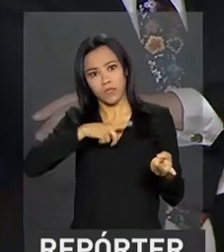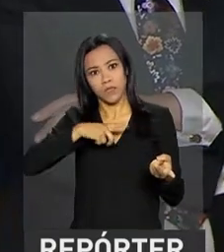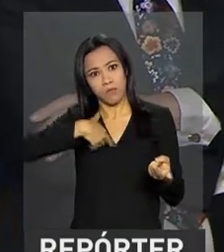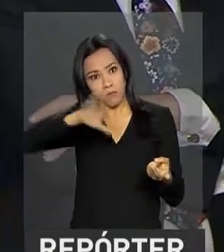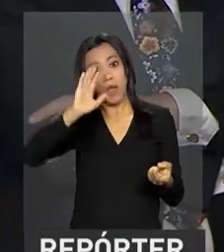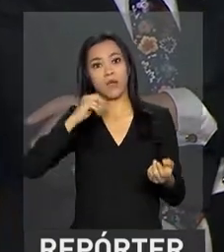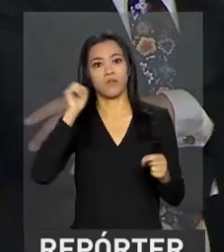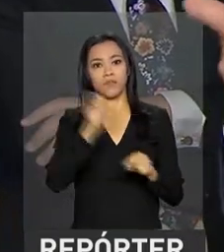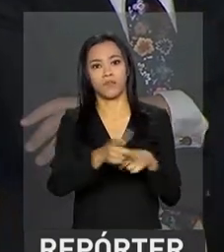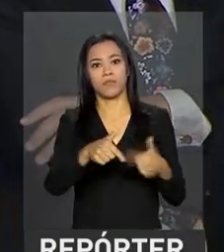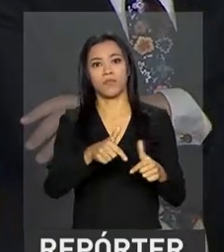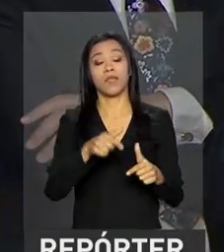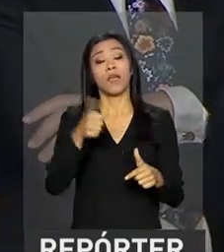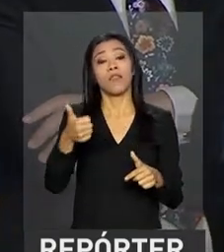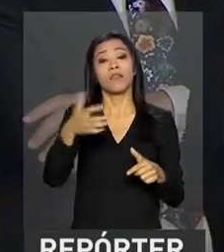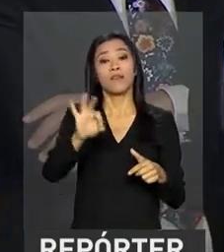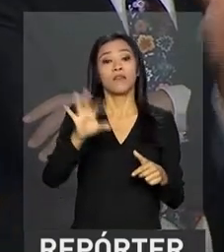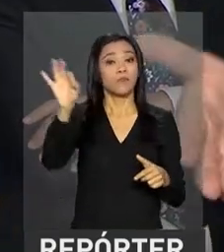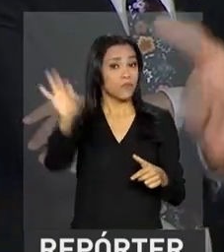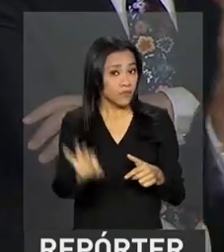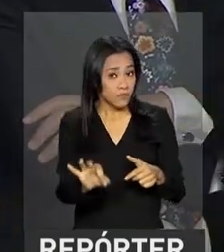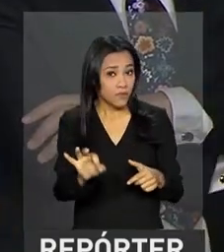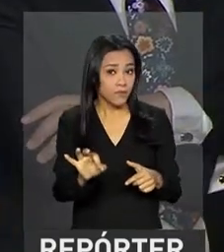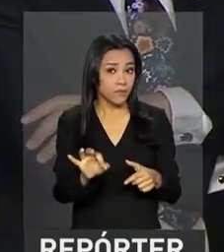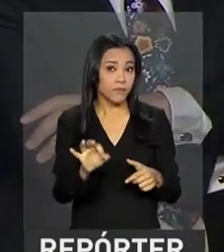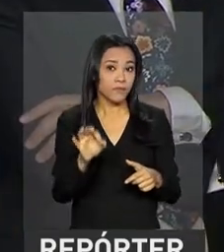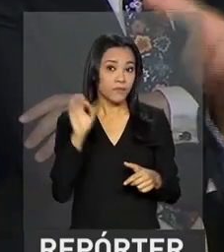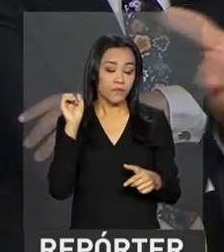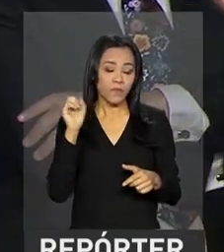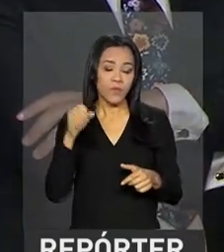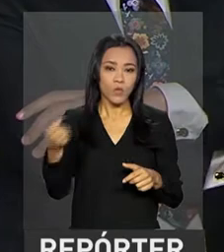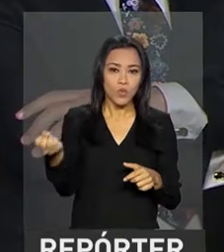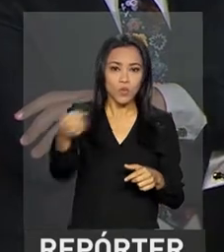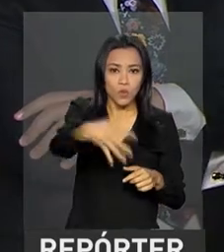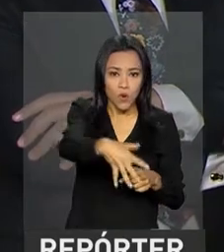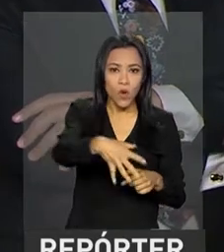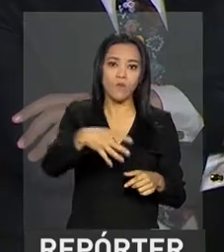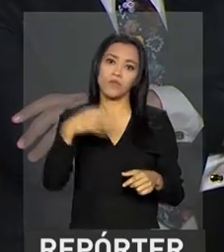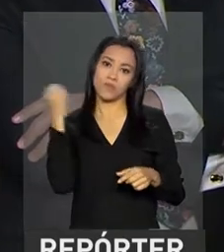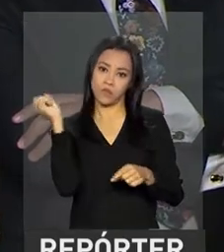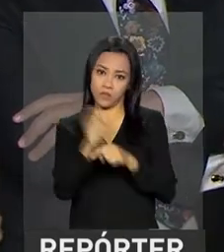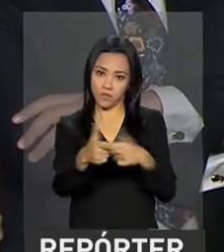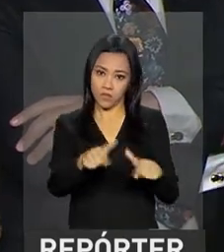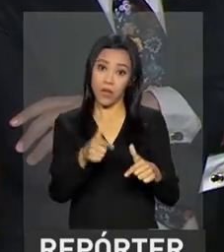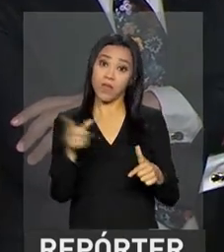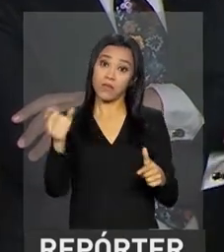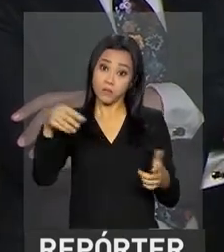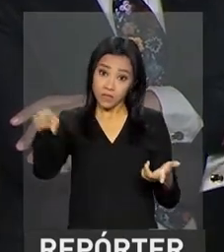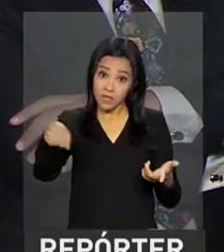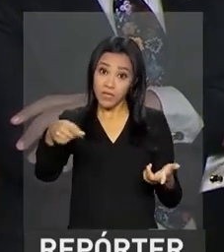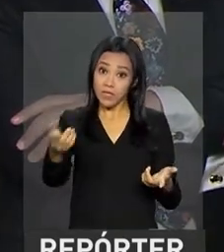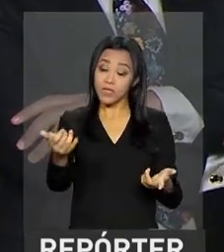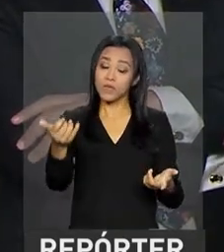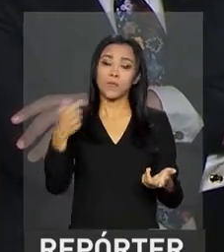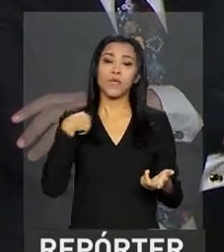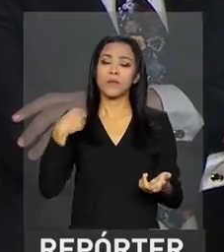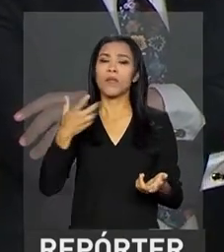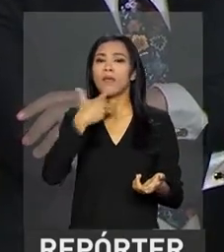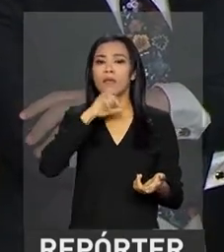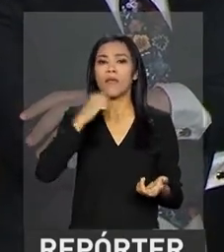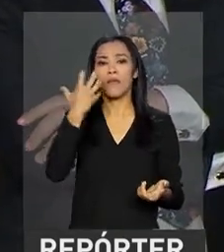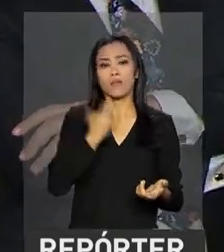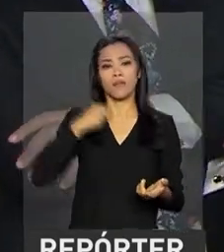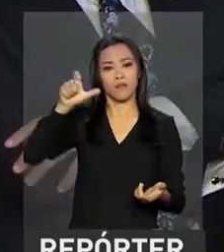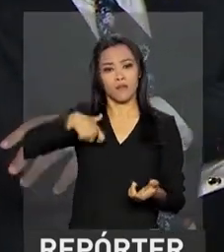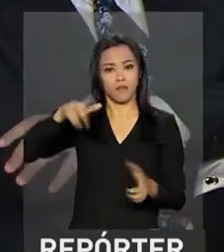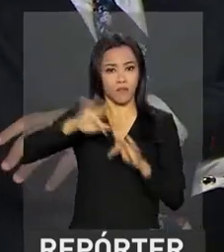dedicar 10 por cento dos empregos gerados nos novos empregos gerados pra o bolsa família em especial para os jovens do bolsa